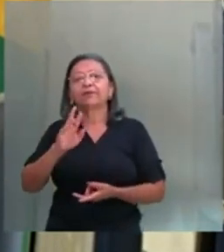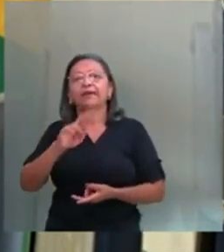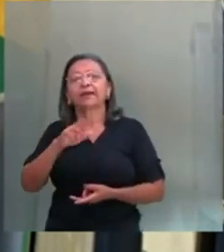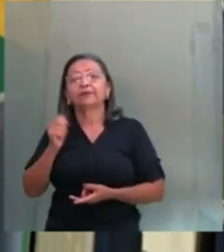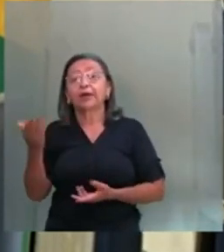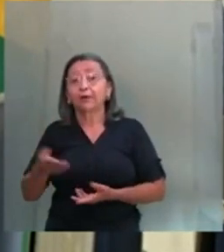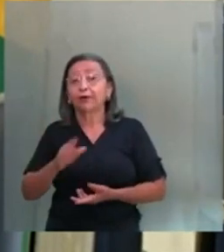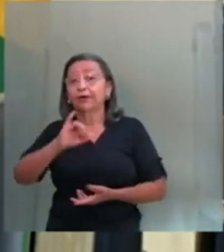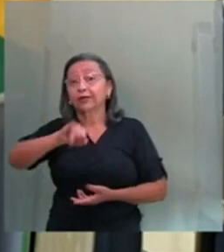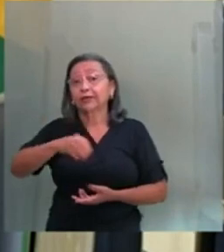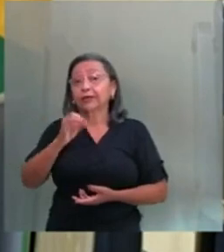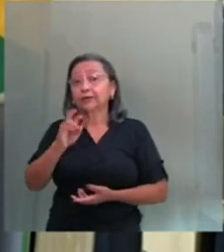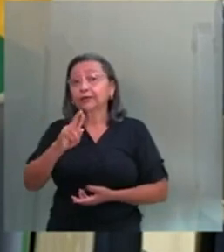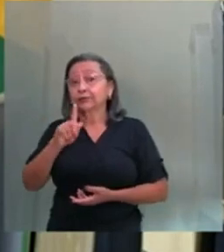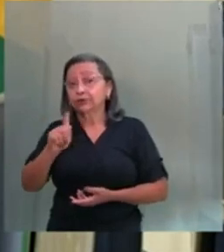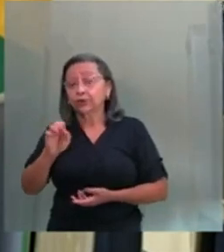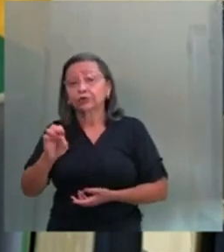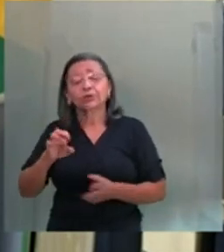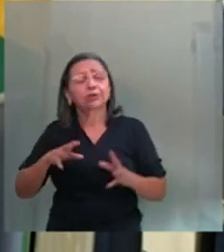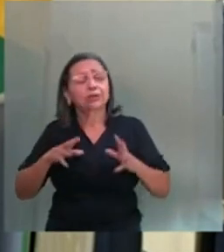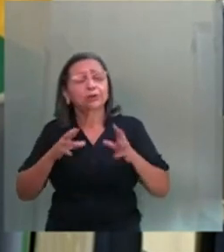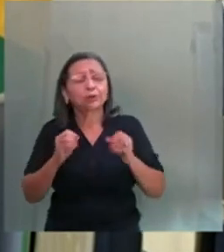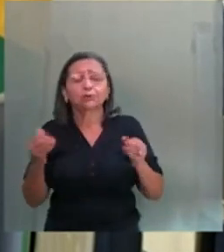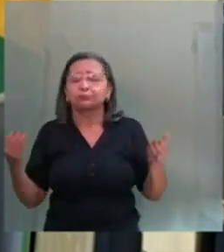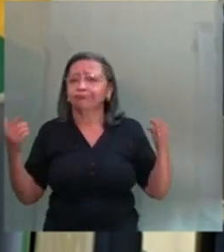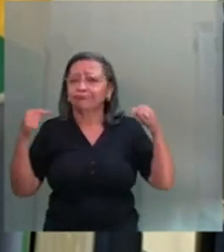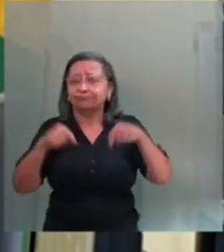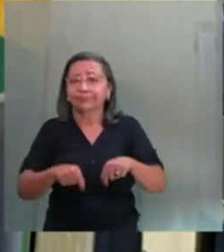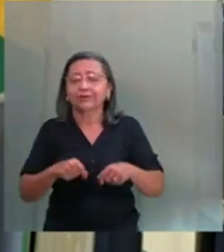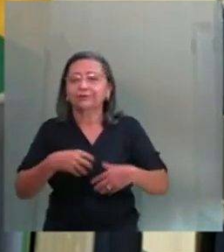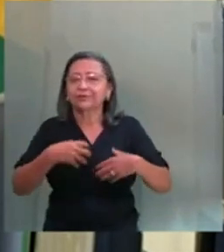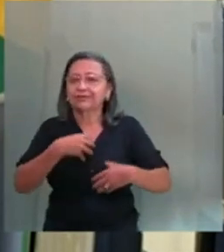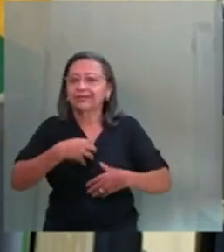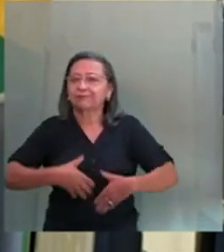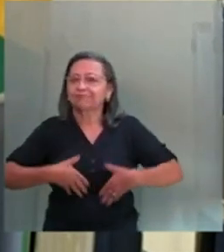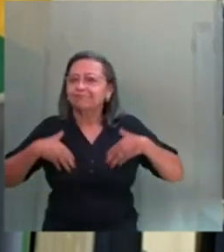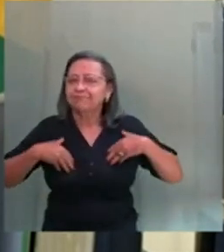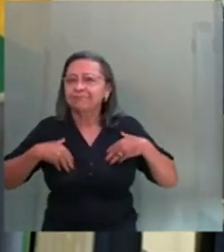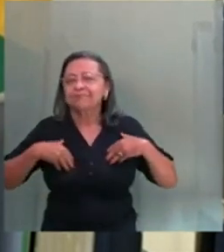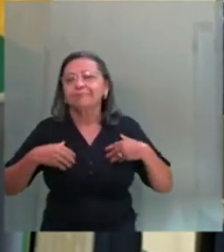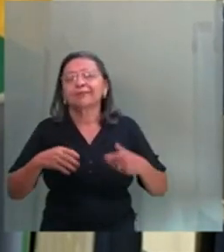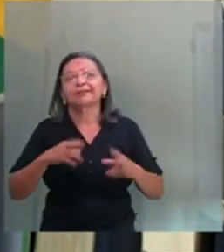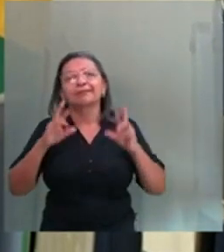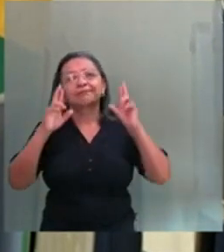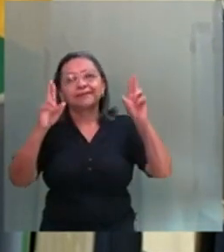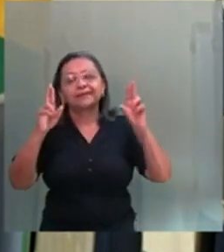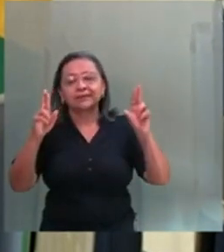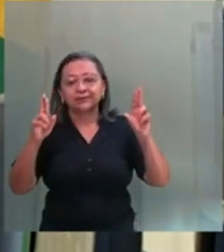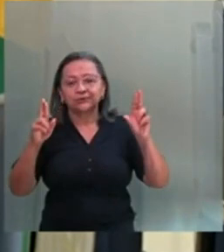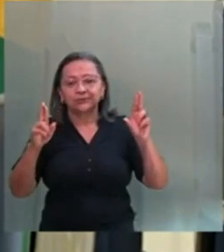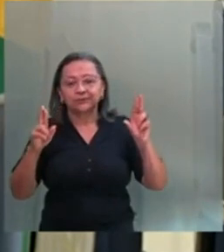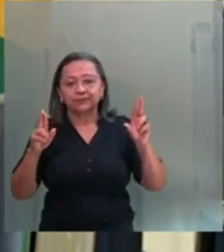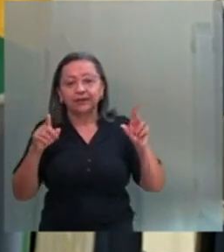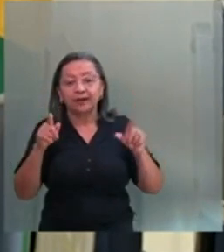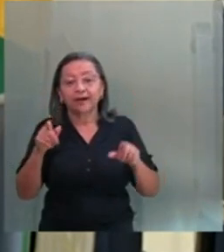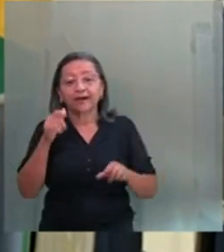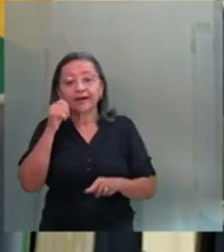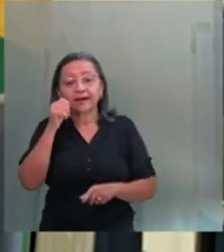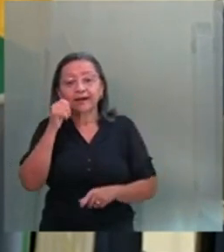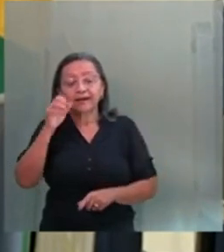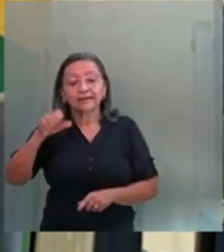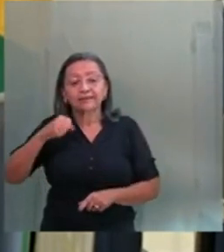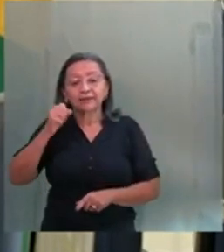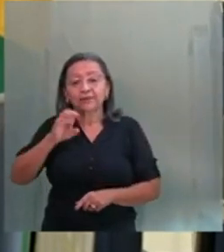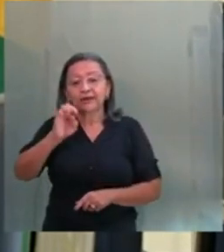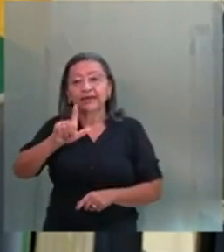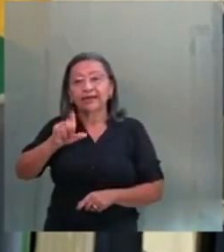Jorge Duarte, a todos que participaram. Me sinto muito honrado e, mais uma vez, desejo... Ah, sim, está ali a senadora Elisiane Gama.